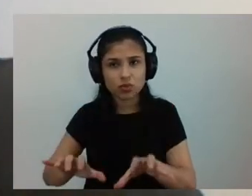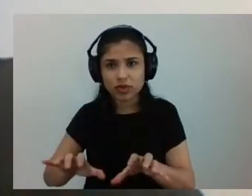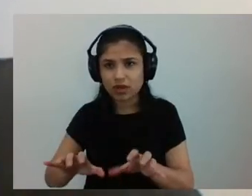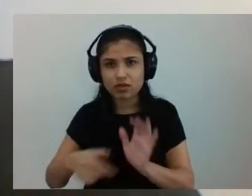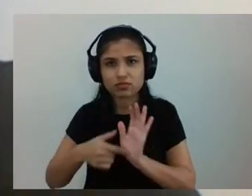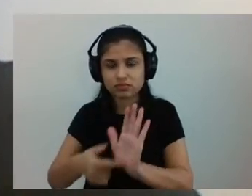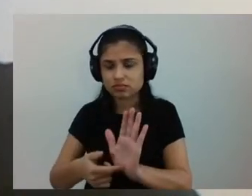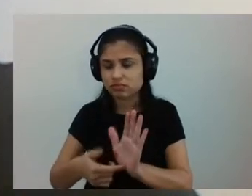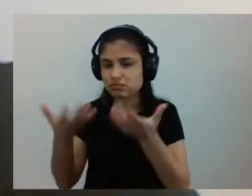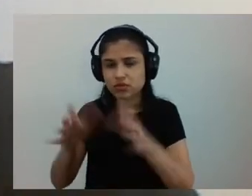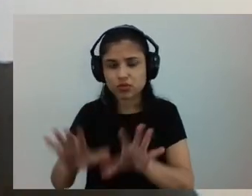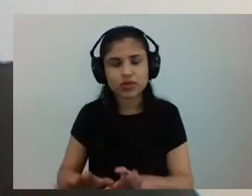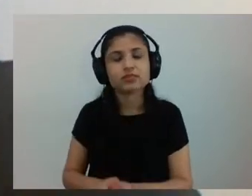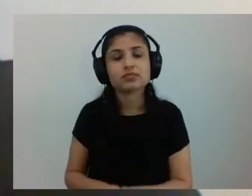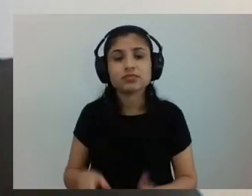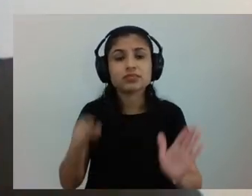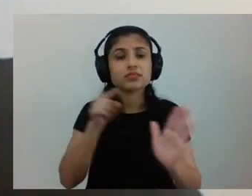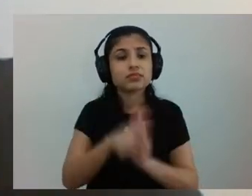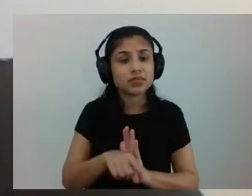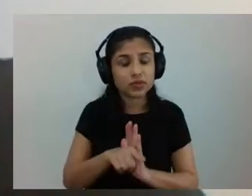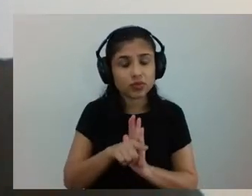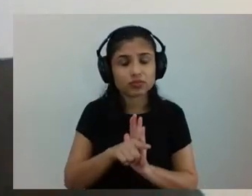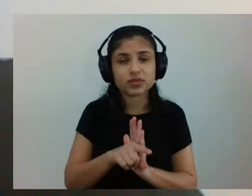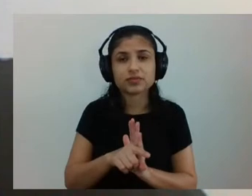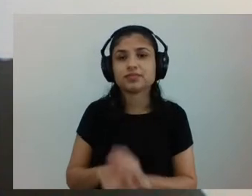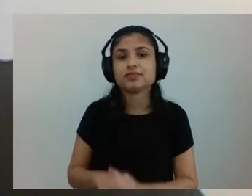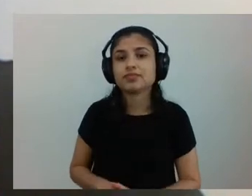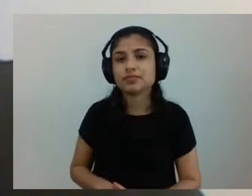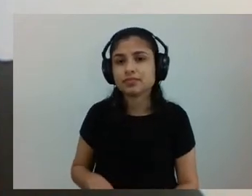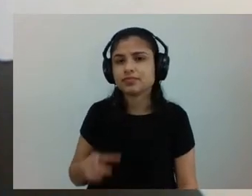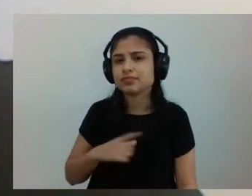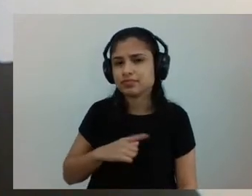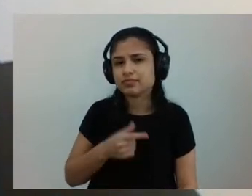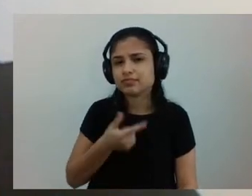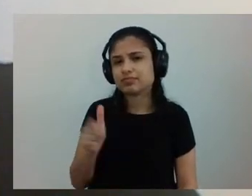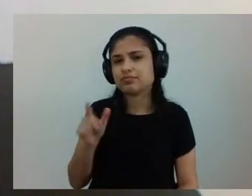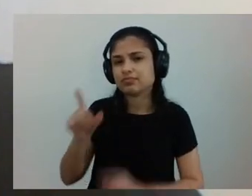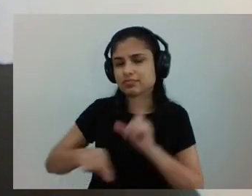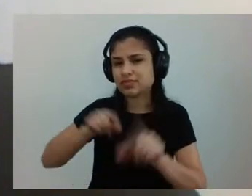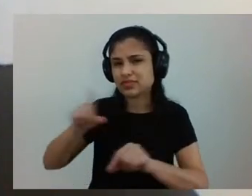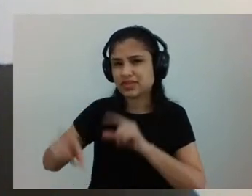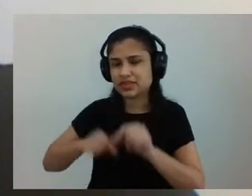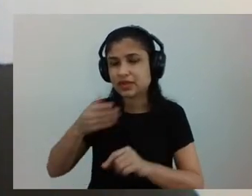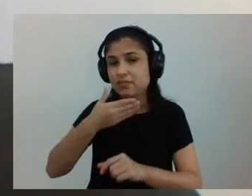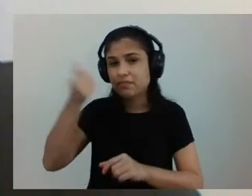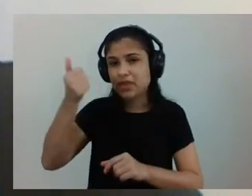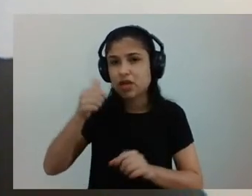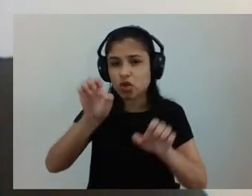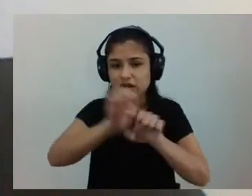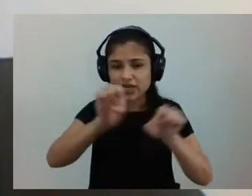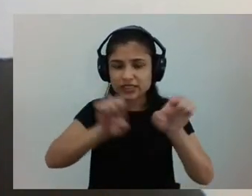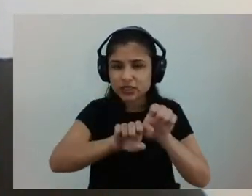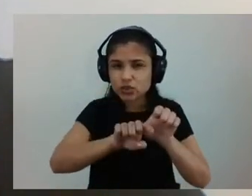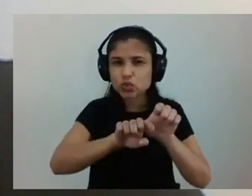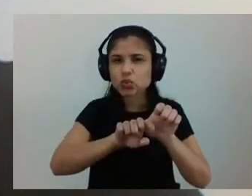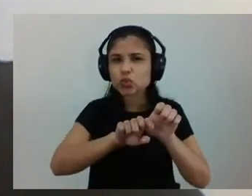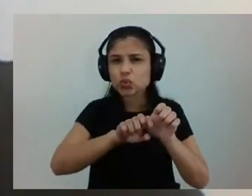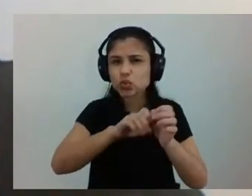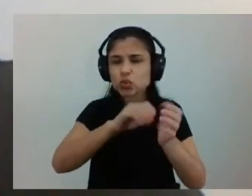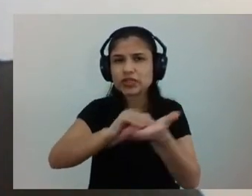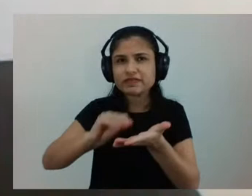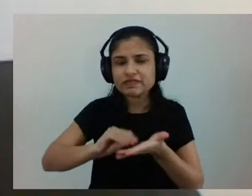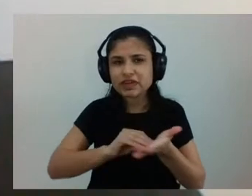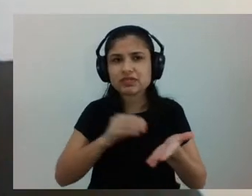pergunta que ele formulou foi a seguinte: existem alternativas para melhorar a falta de infraestrutura em alguns